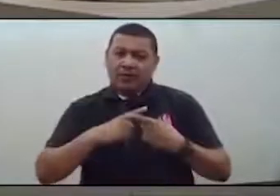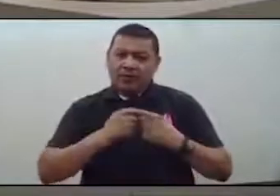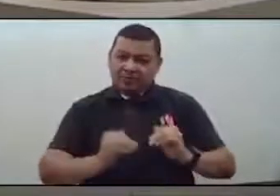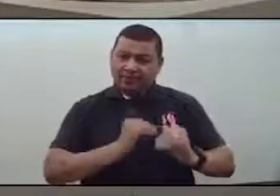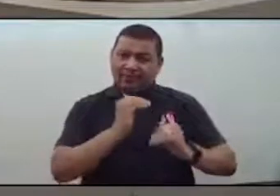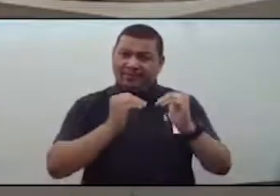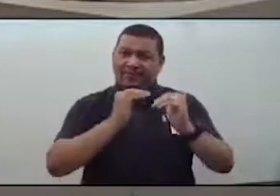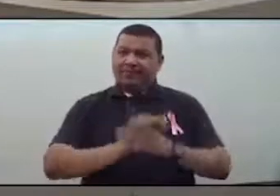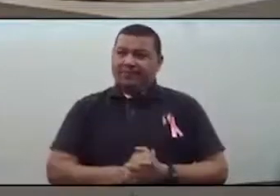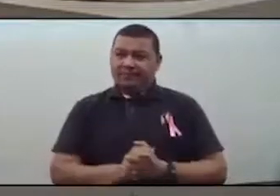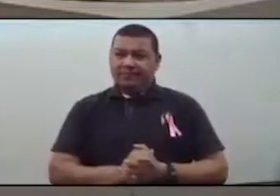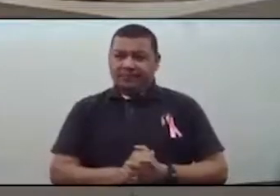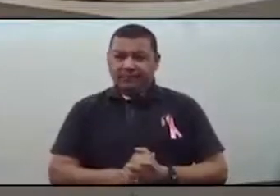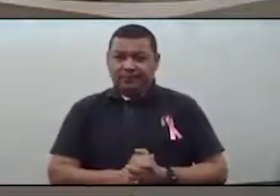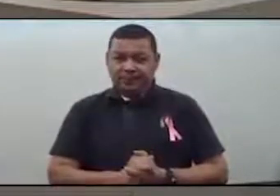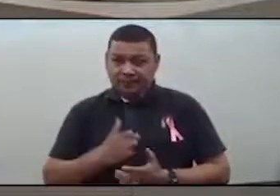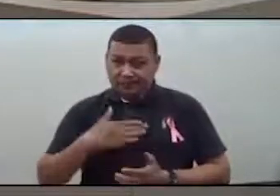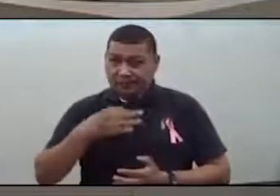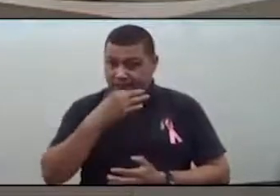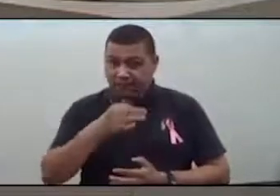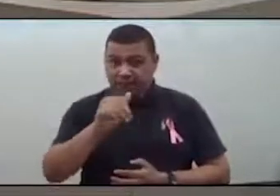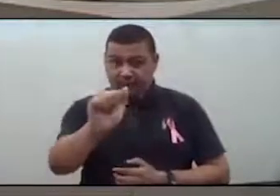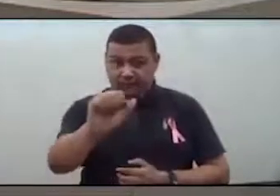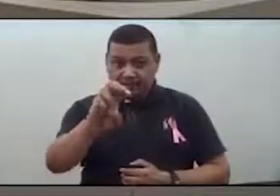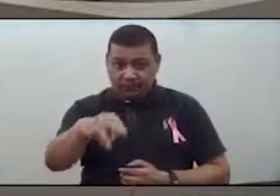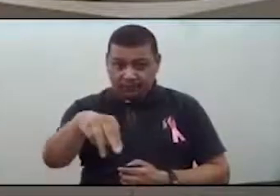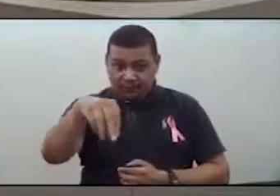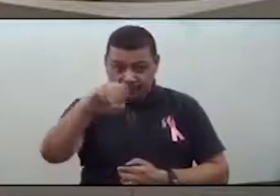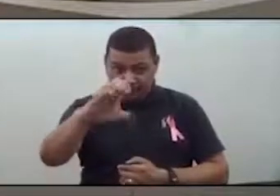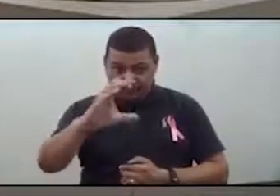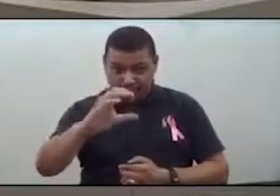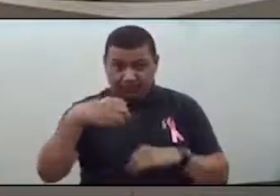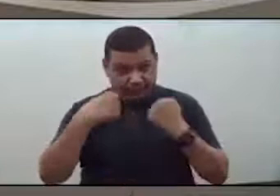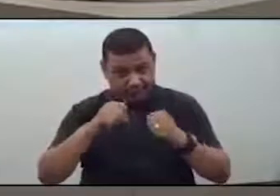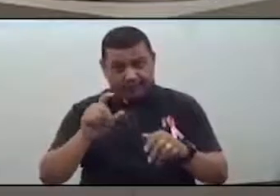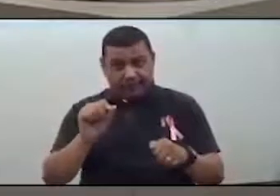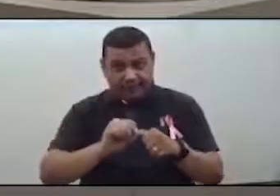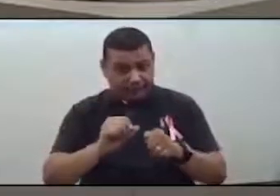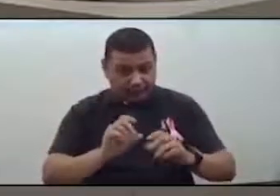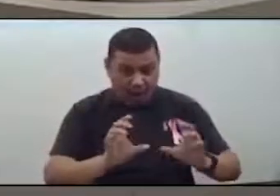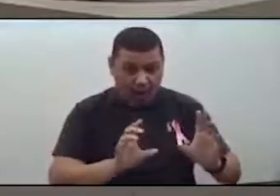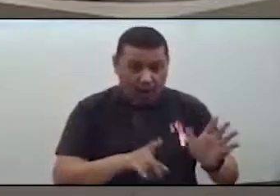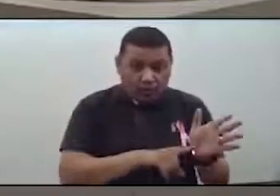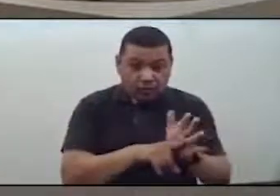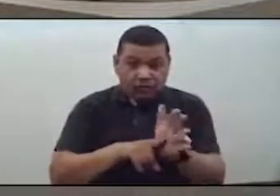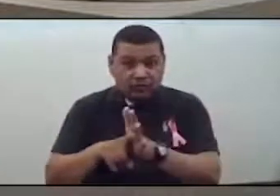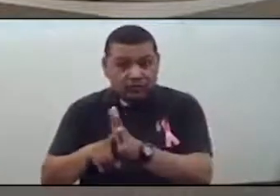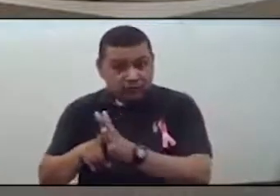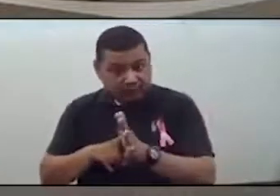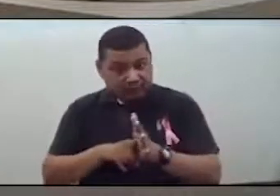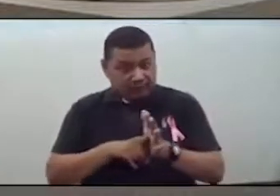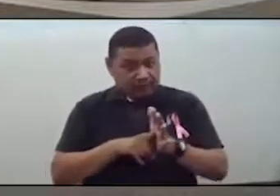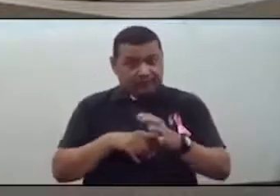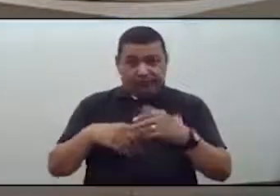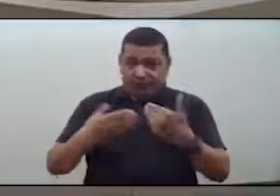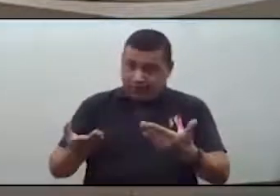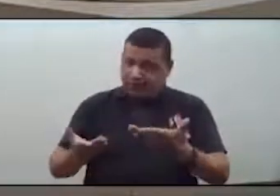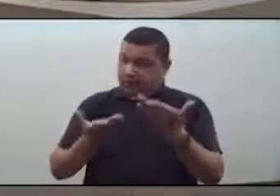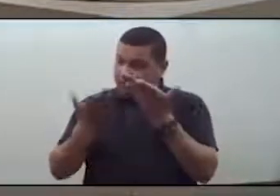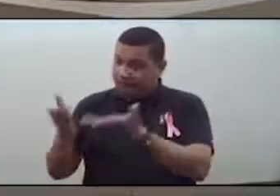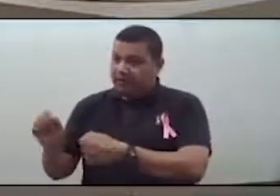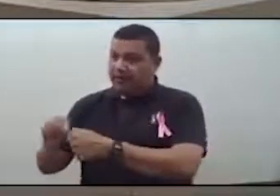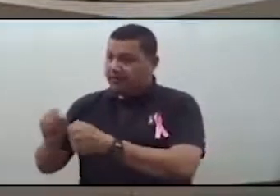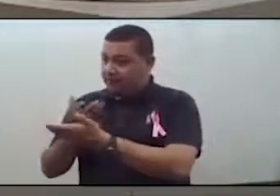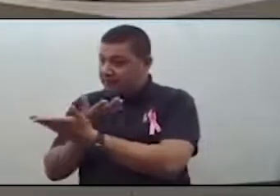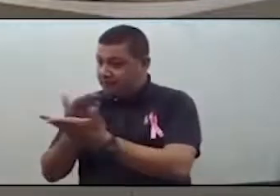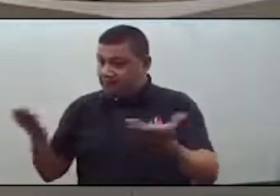né? Então, eu acredito que a MEC ela precisa realmente fazer um planejamento bem feito e executar da melhor forma possível, né?